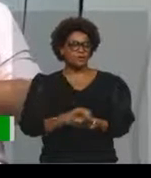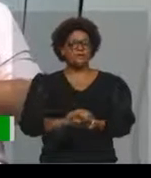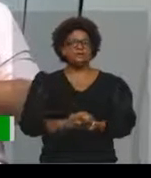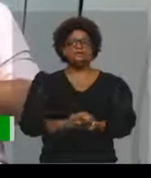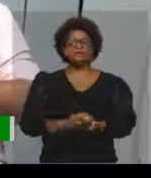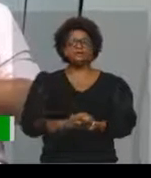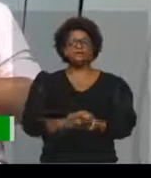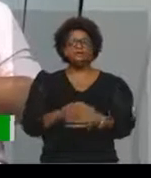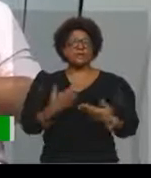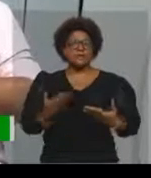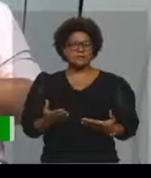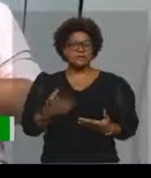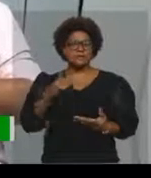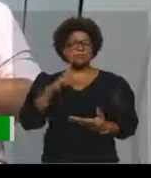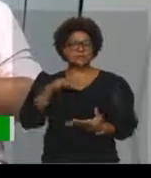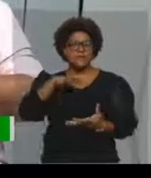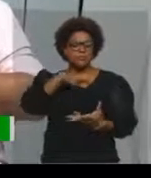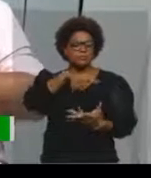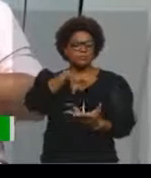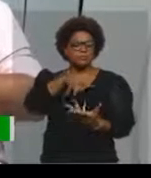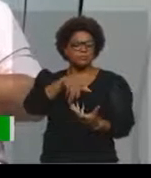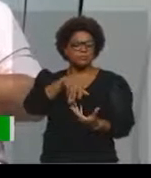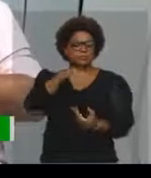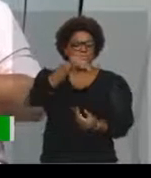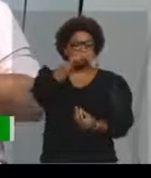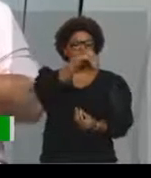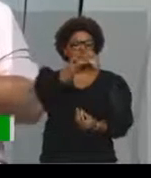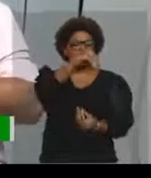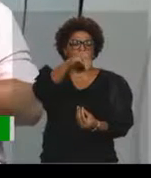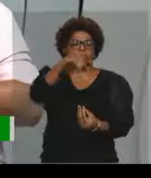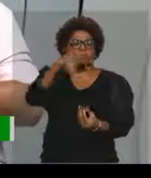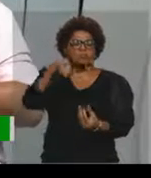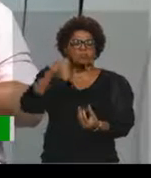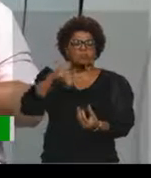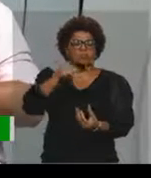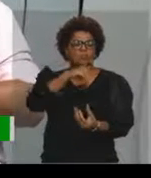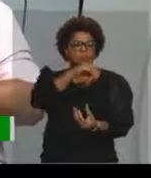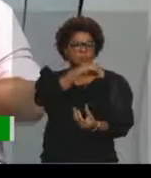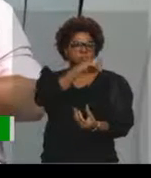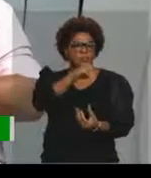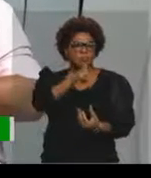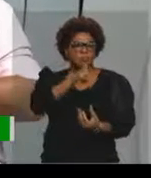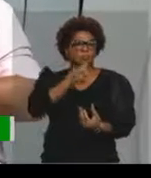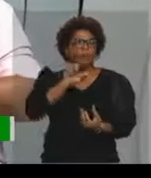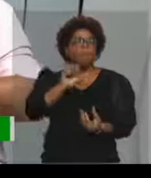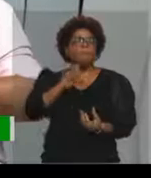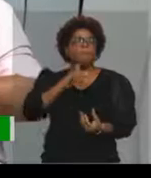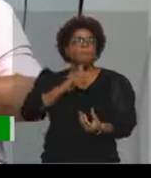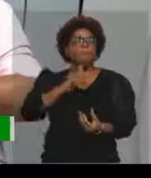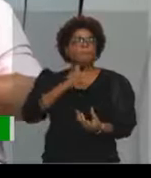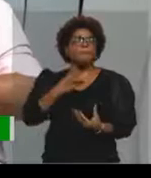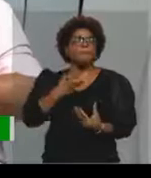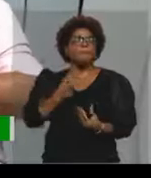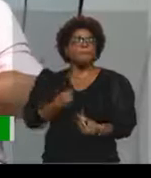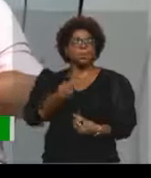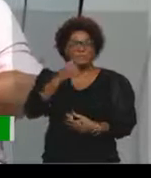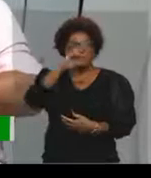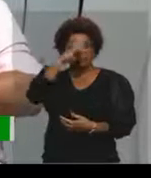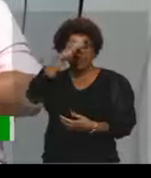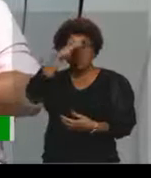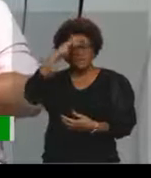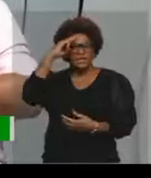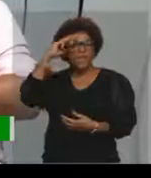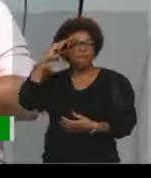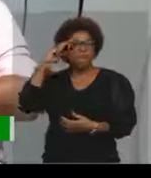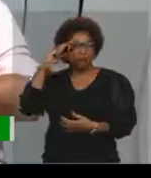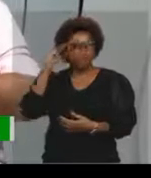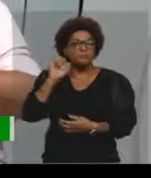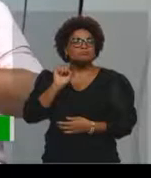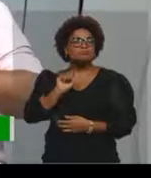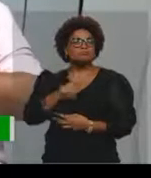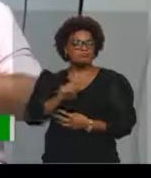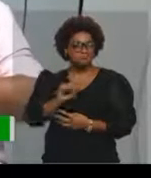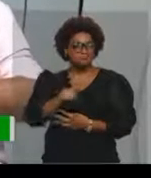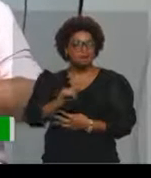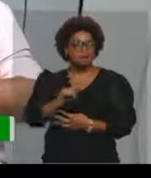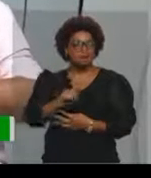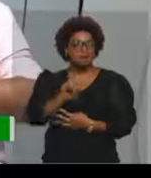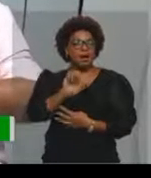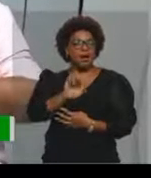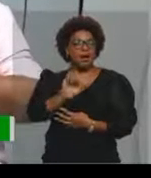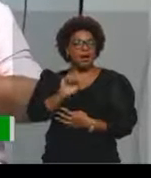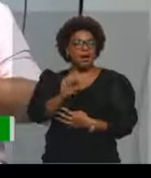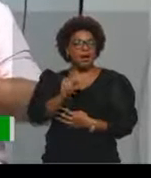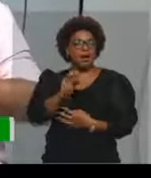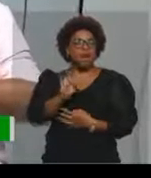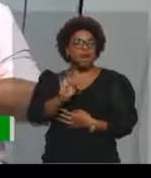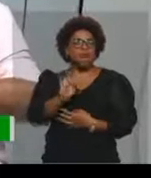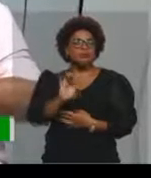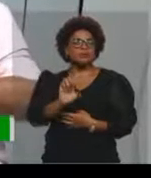nosso planeta que ele é muito estereotipado. E uma das formas de nós